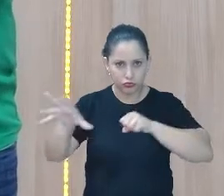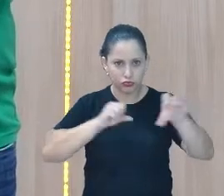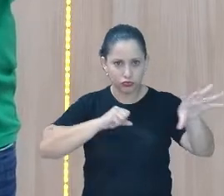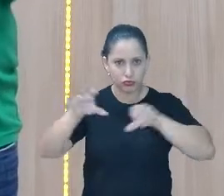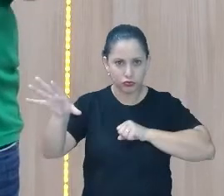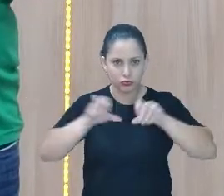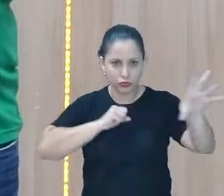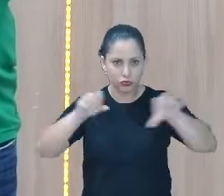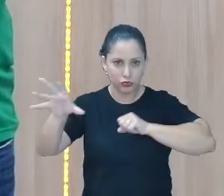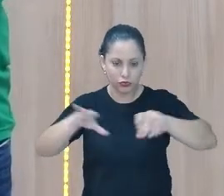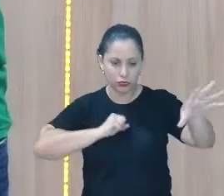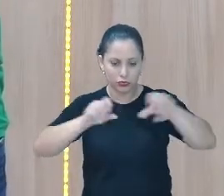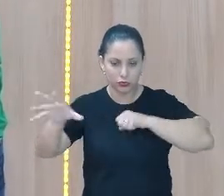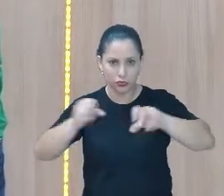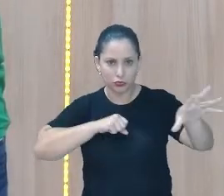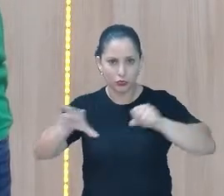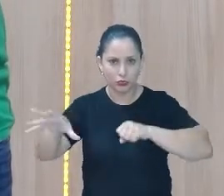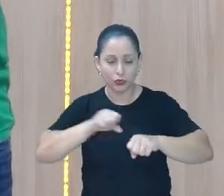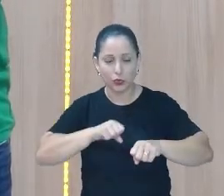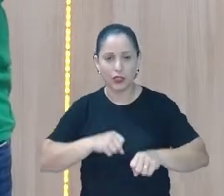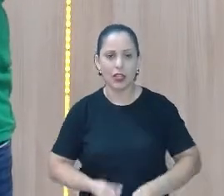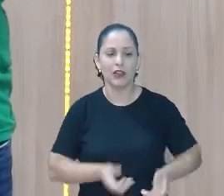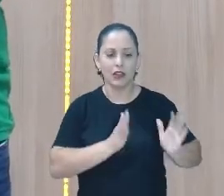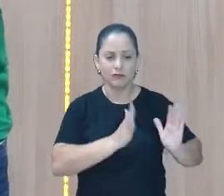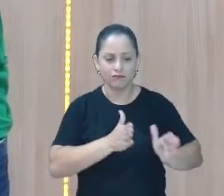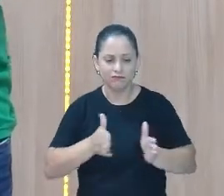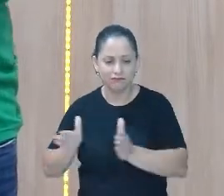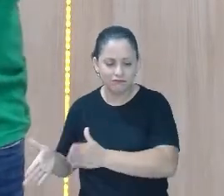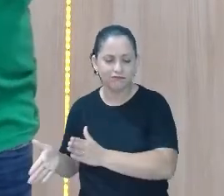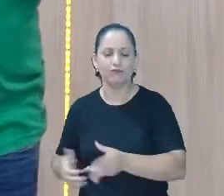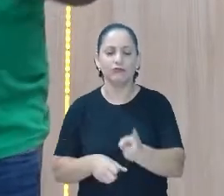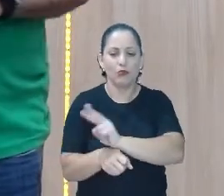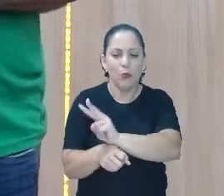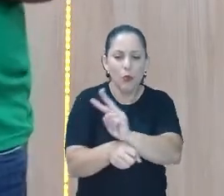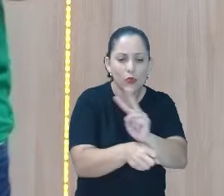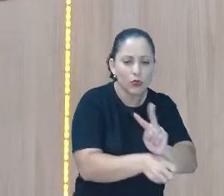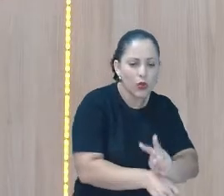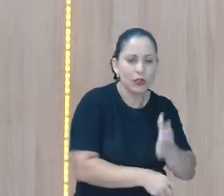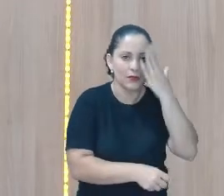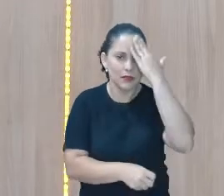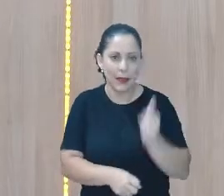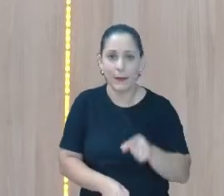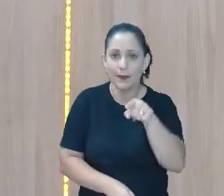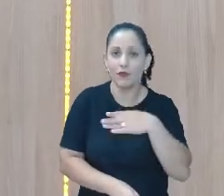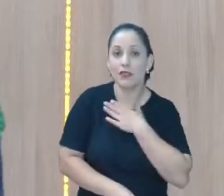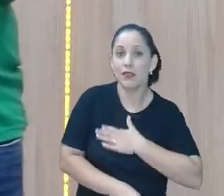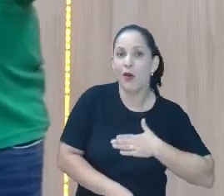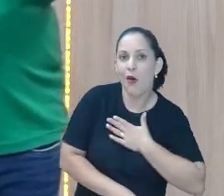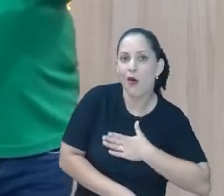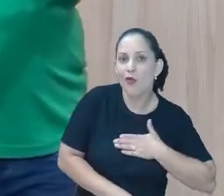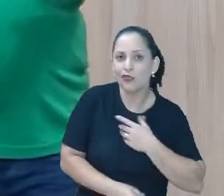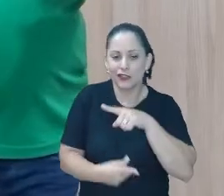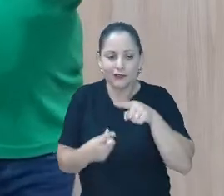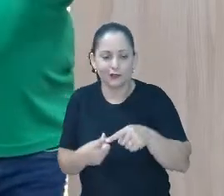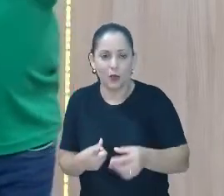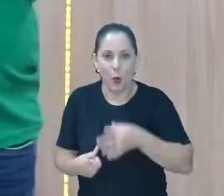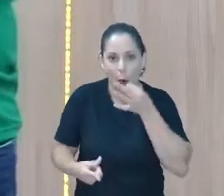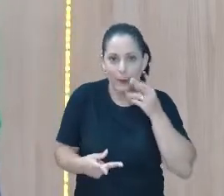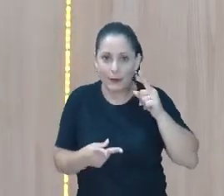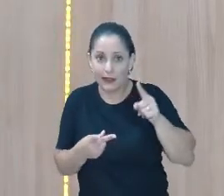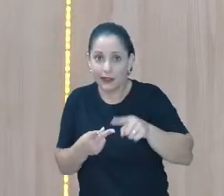suas, e eles vão monitorando ali para saber o seu gosto, sua opinião. Se você parar para